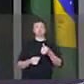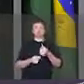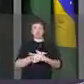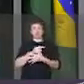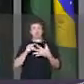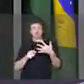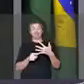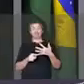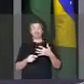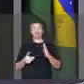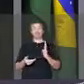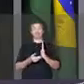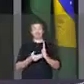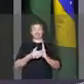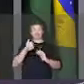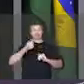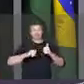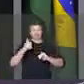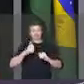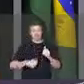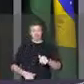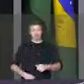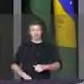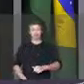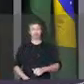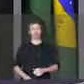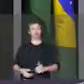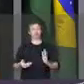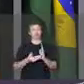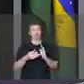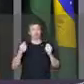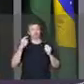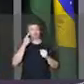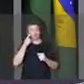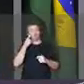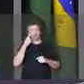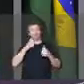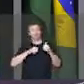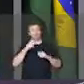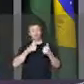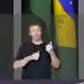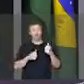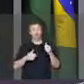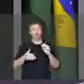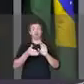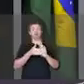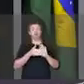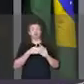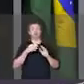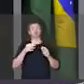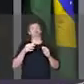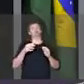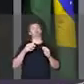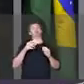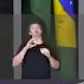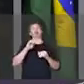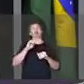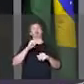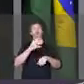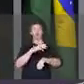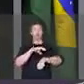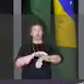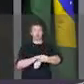da Câmara. A Câmara dos Deputados deveria analisar a possibilidade de aplicação das medidas cautelares, tornozeleiras e